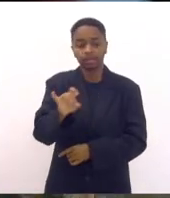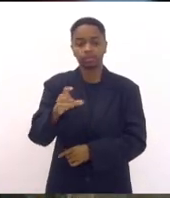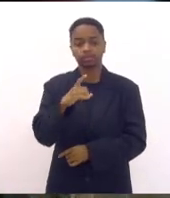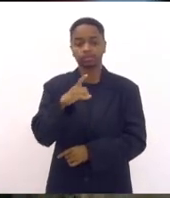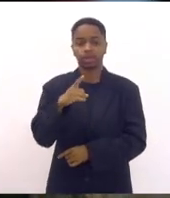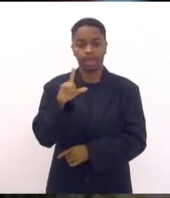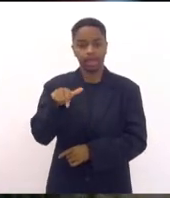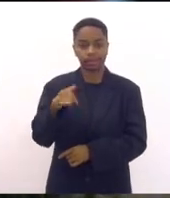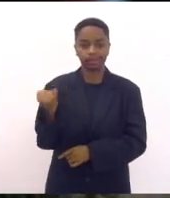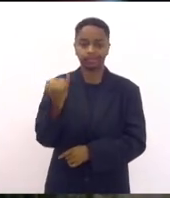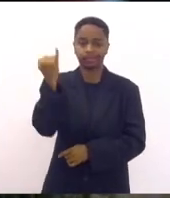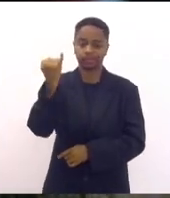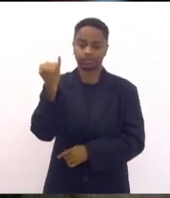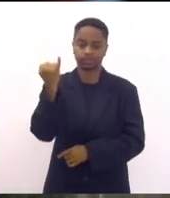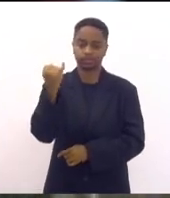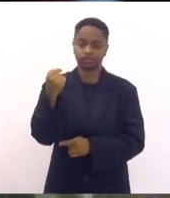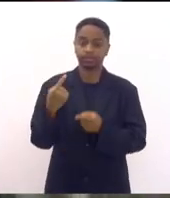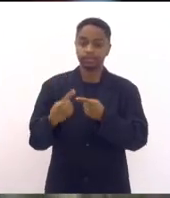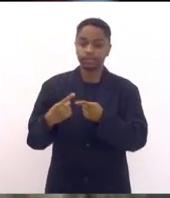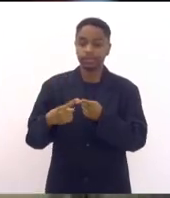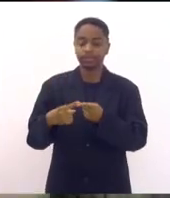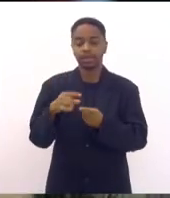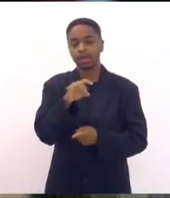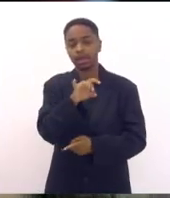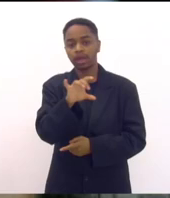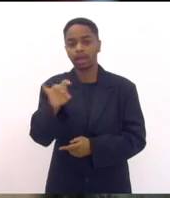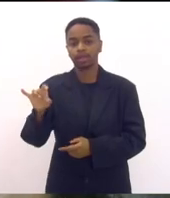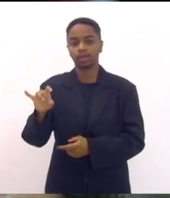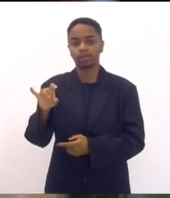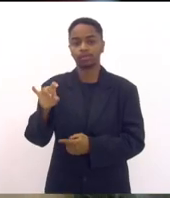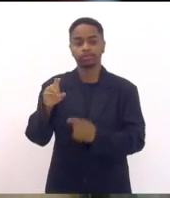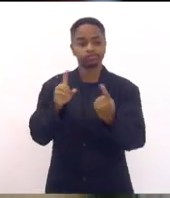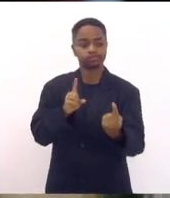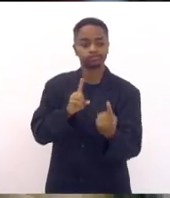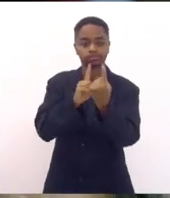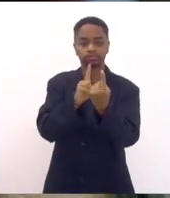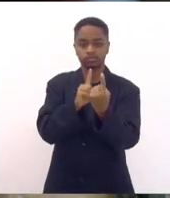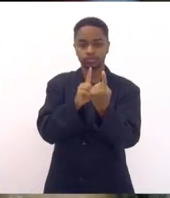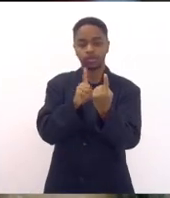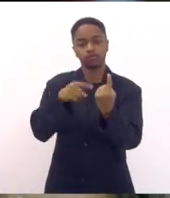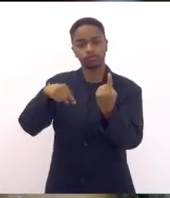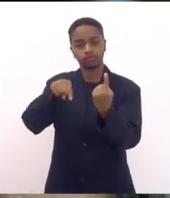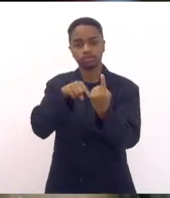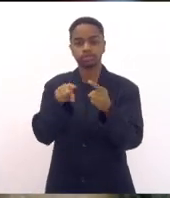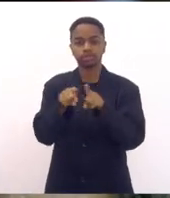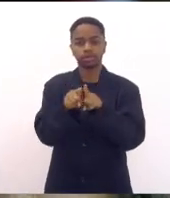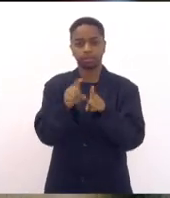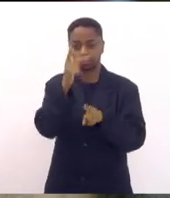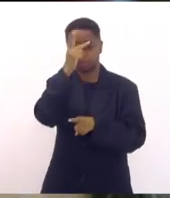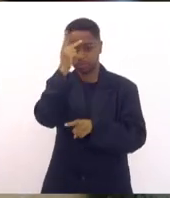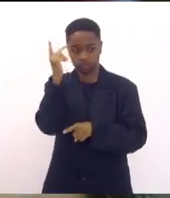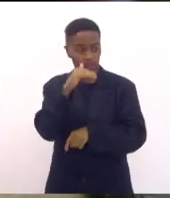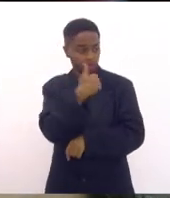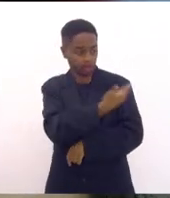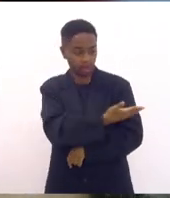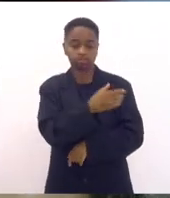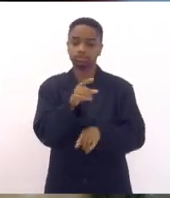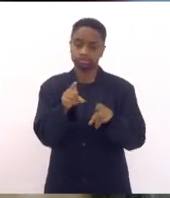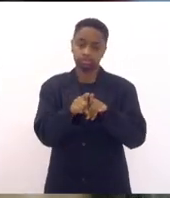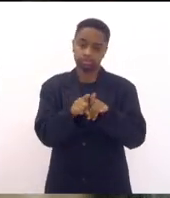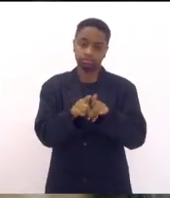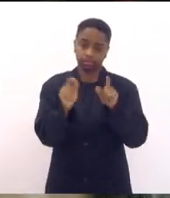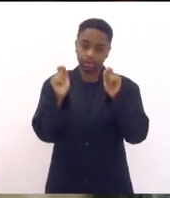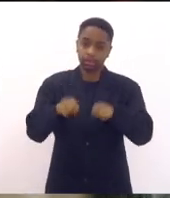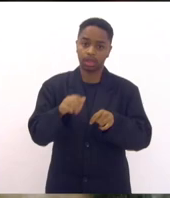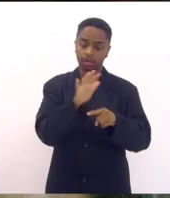importância muito grande é aquela que se apresenta diante de você é aquela é aquele que tá do do teu lado esse sim